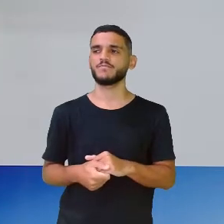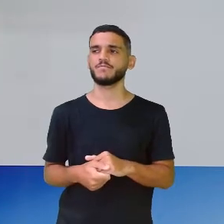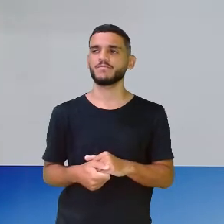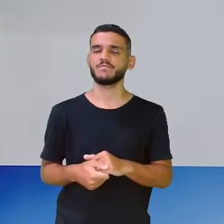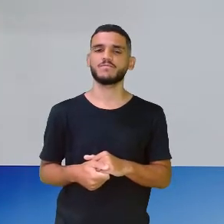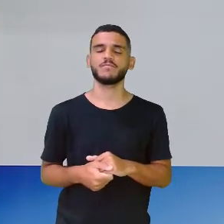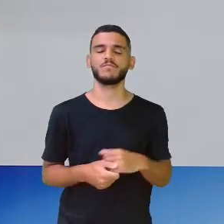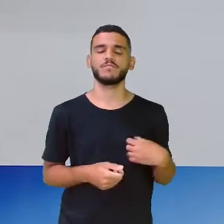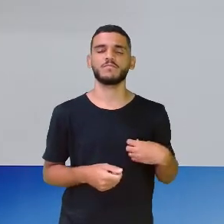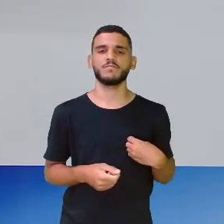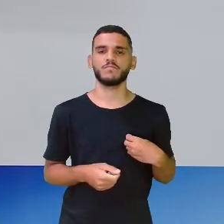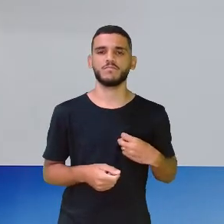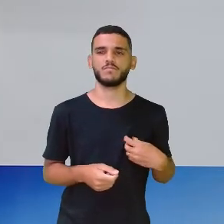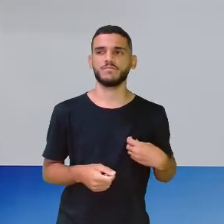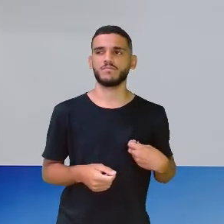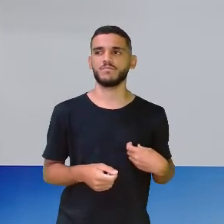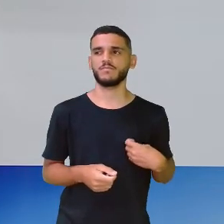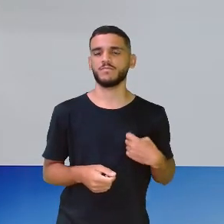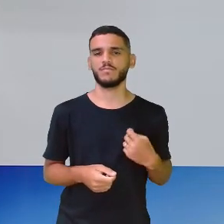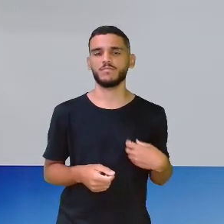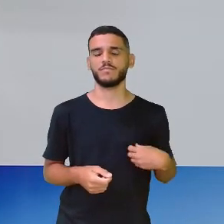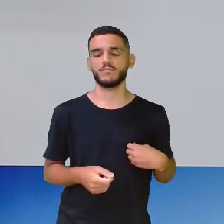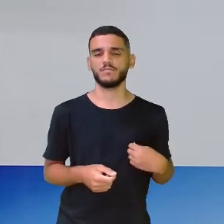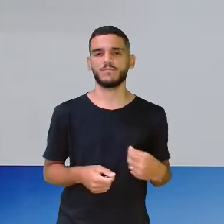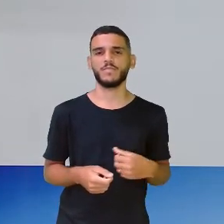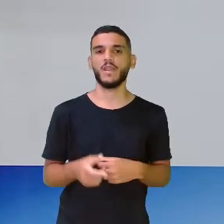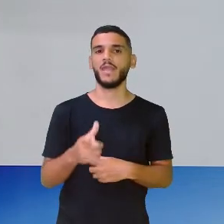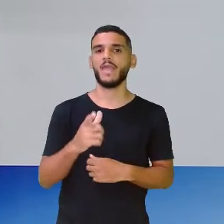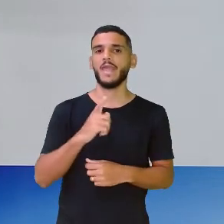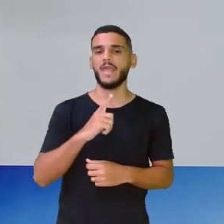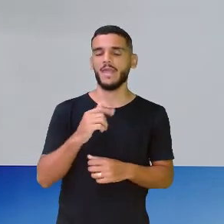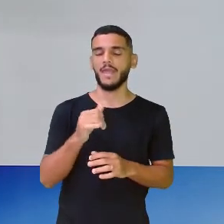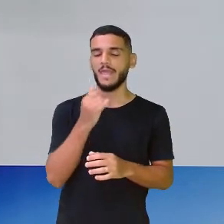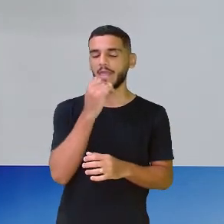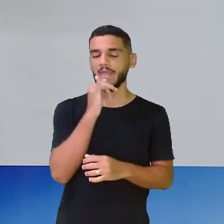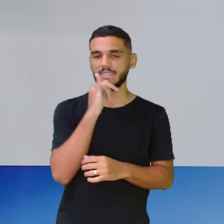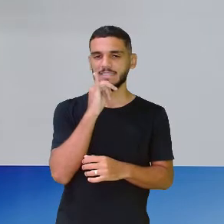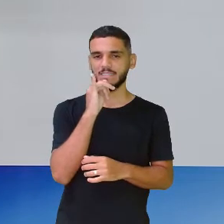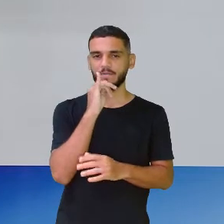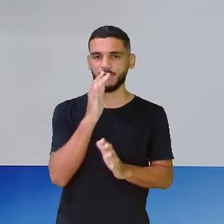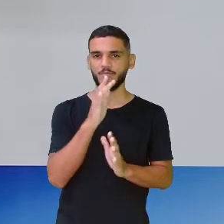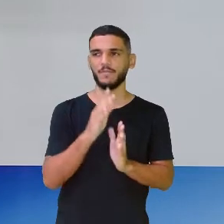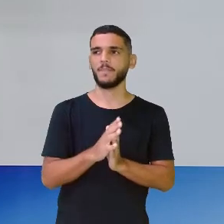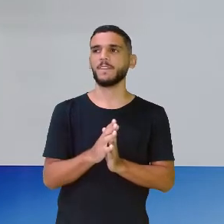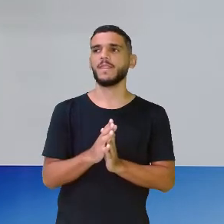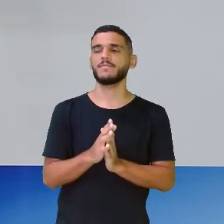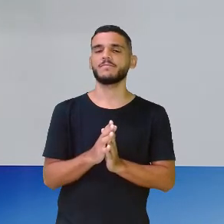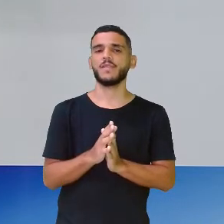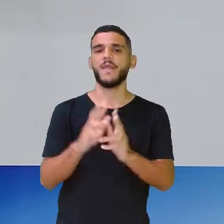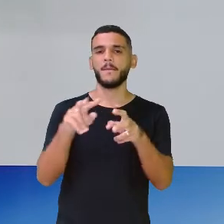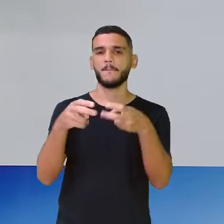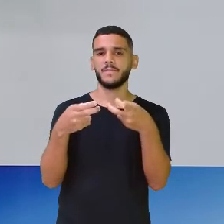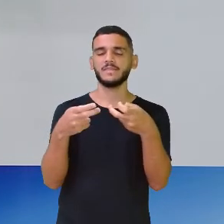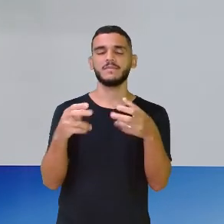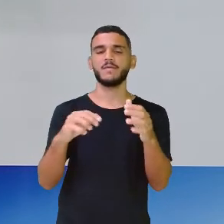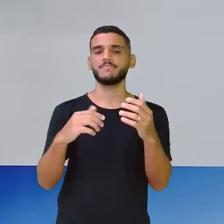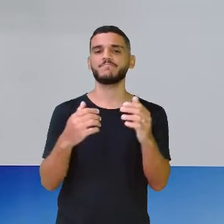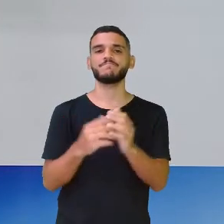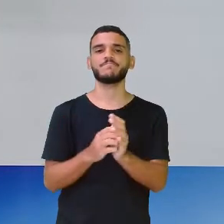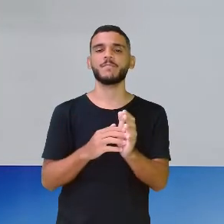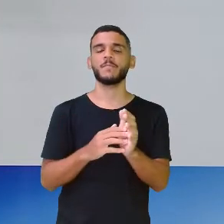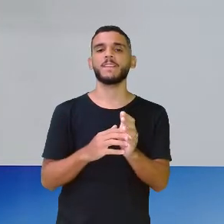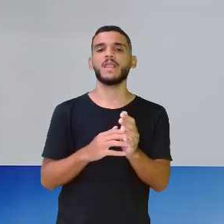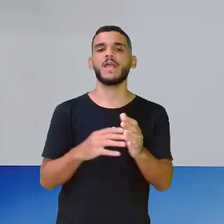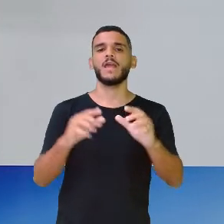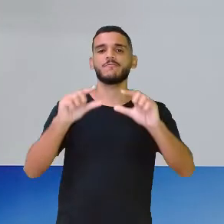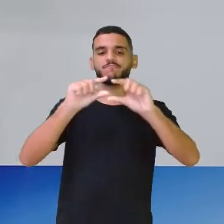Eu tenho o meu número inteiro, vamos dizer, né? Essa fita representa o meu inteiro. Tá vendo que ela está inteira aqui? E